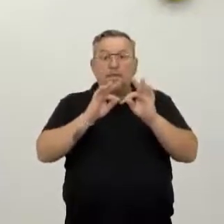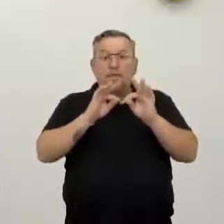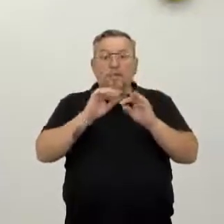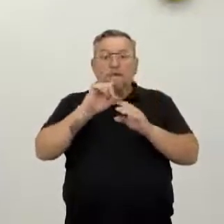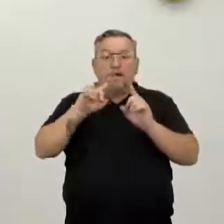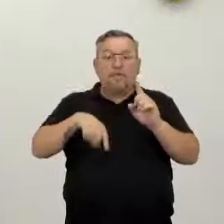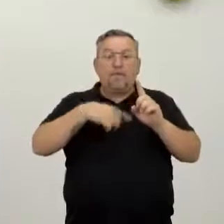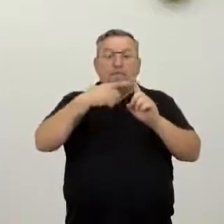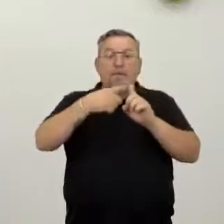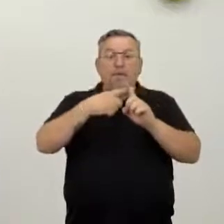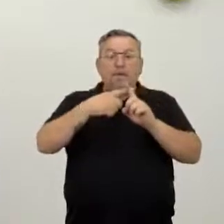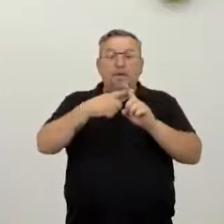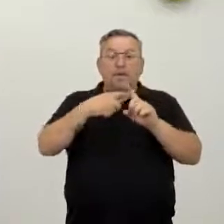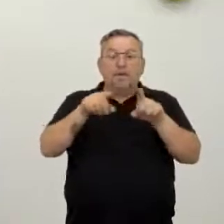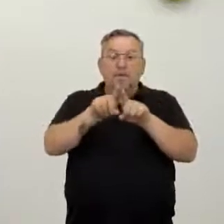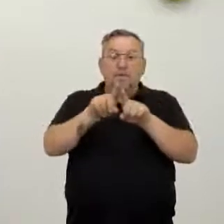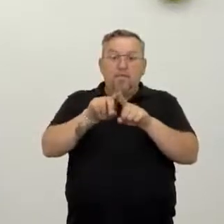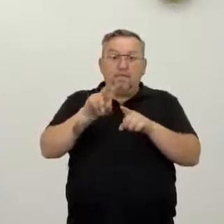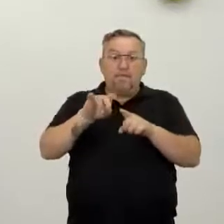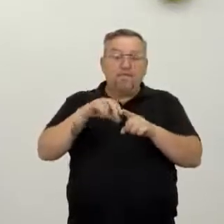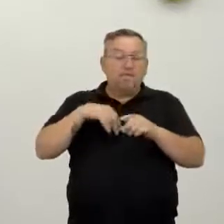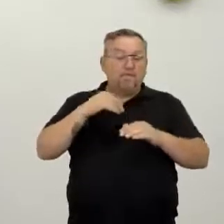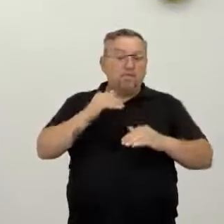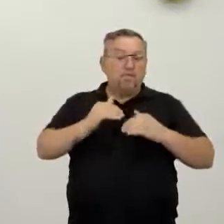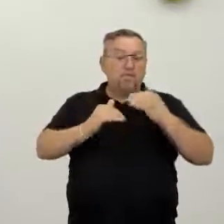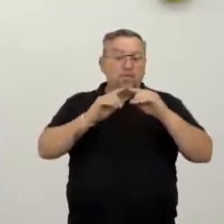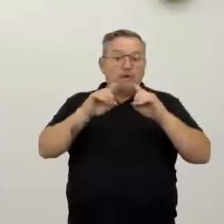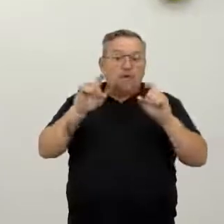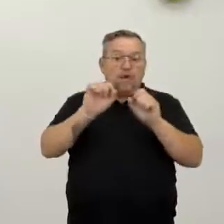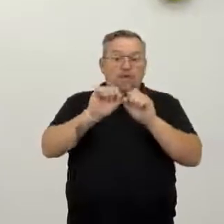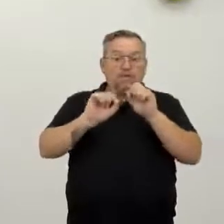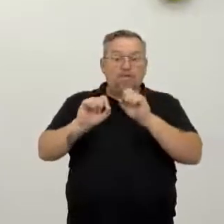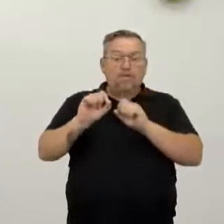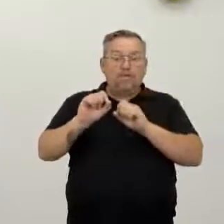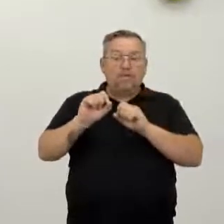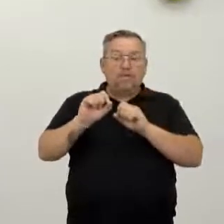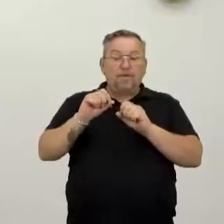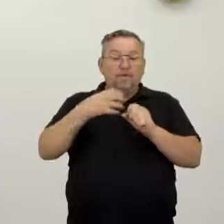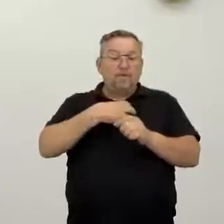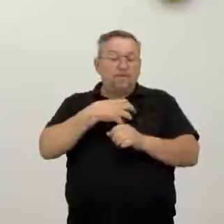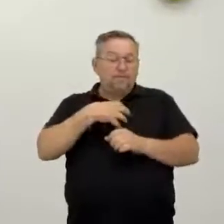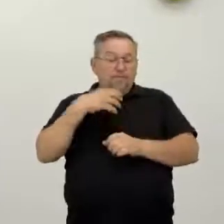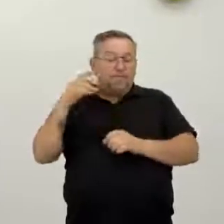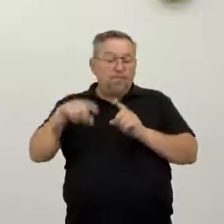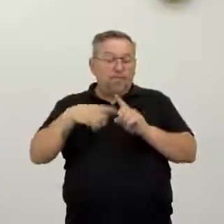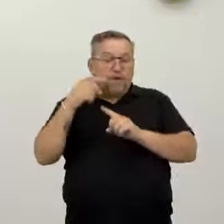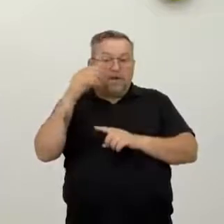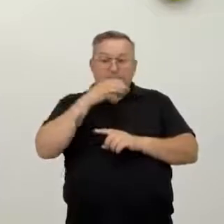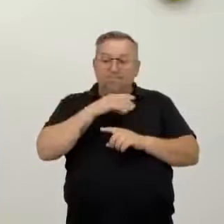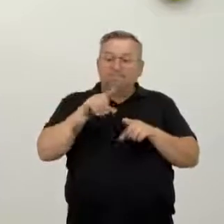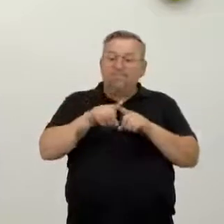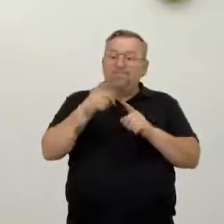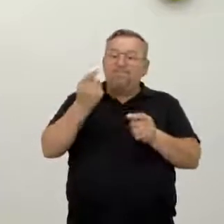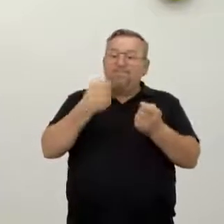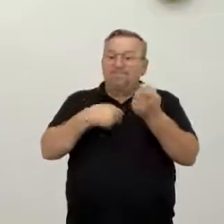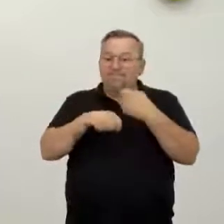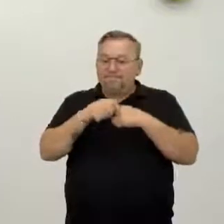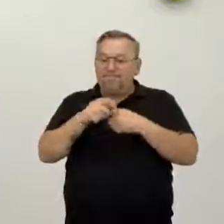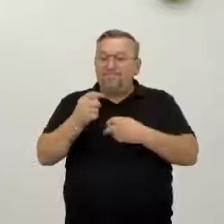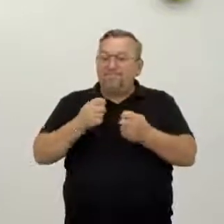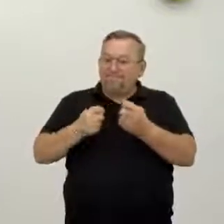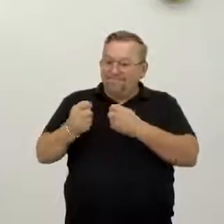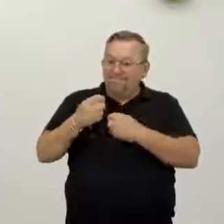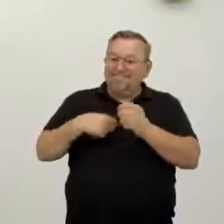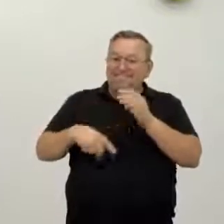cada vez mais rápido a tecnologia vai avançando, ela vai proporcionar assim, uma agilidade no comércio, na economia